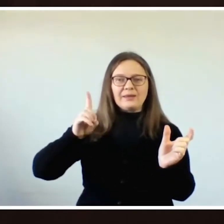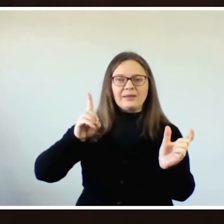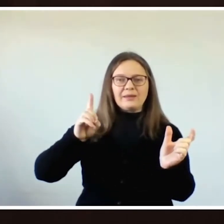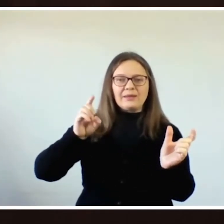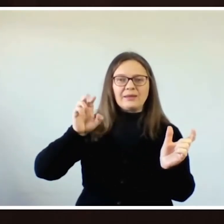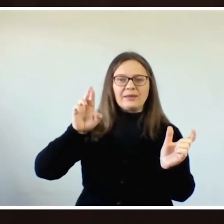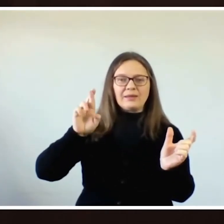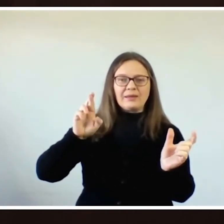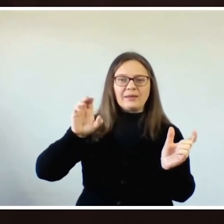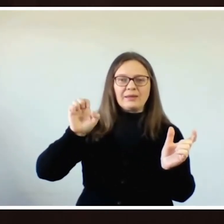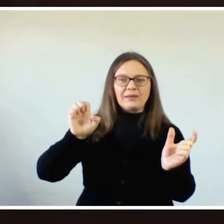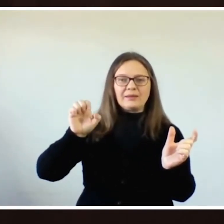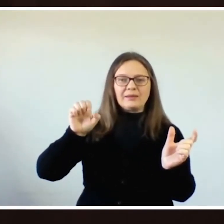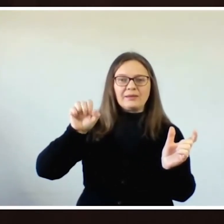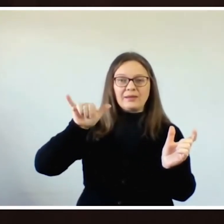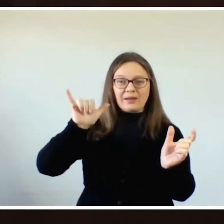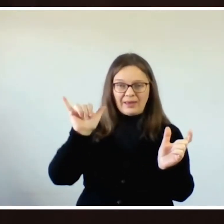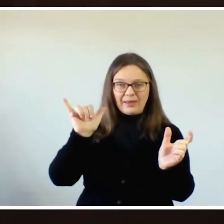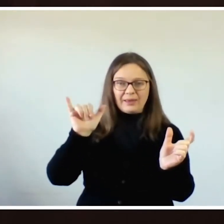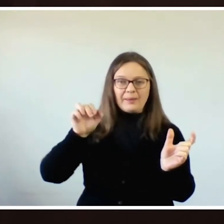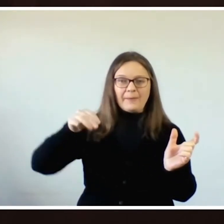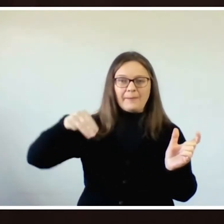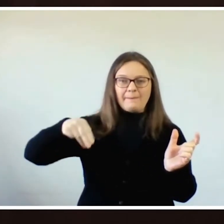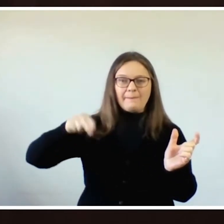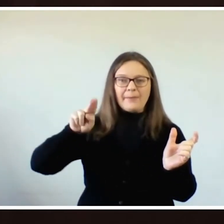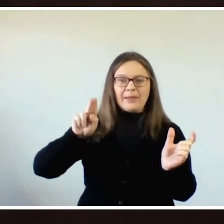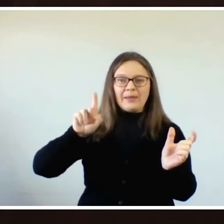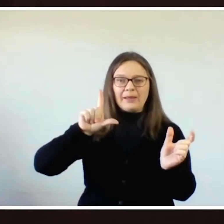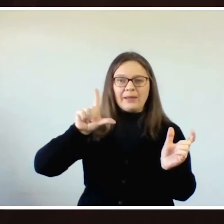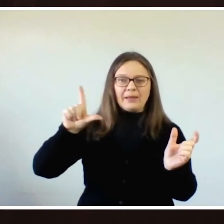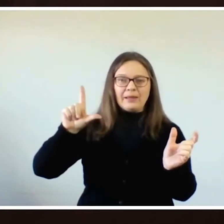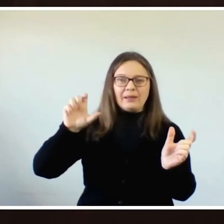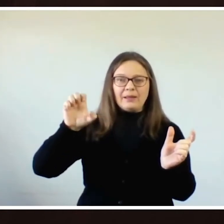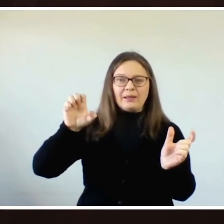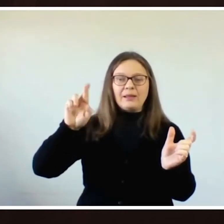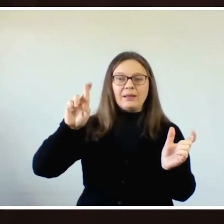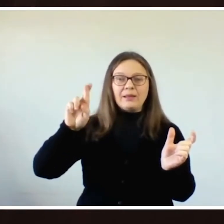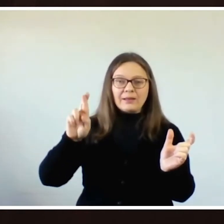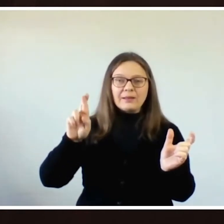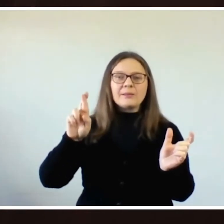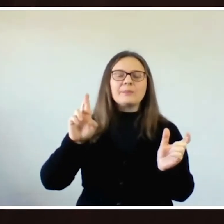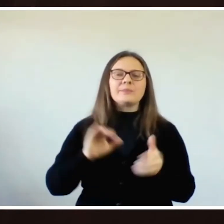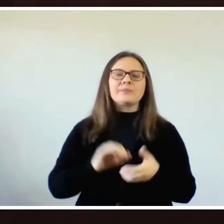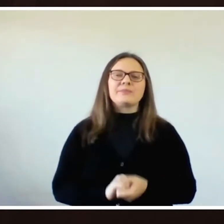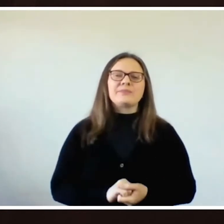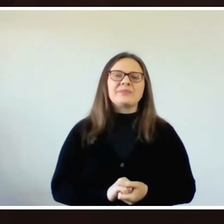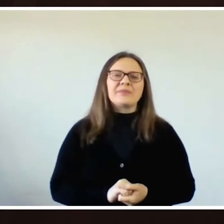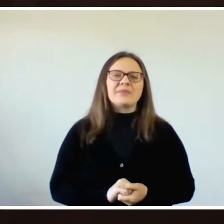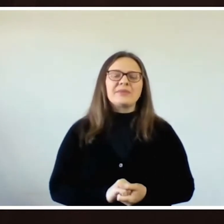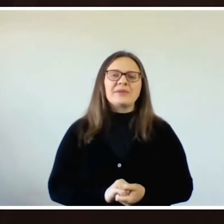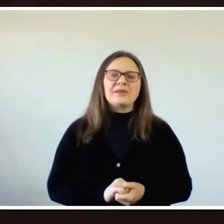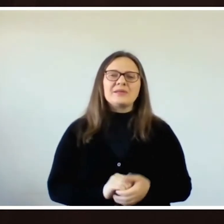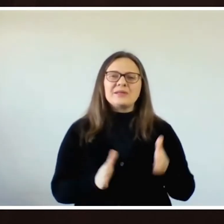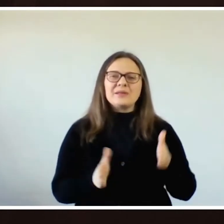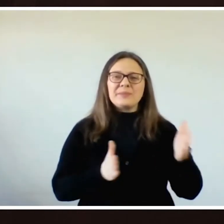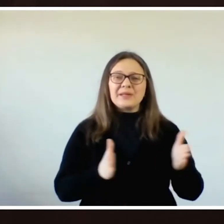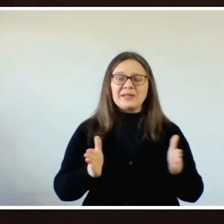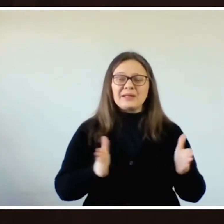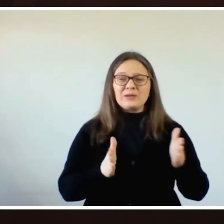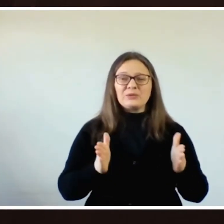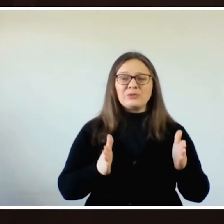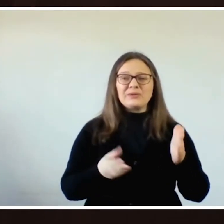genuíno pela paz, pela unidade e harmonia na igreja, e sobretudo um cuidado devido pela glória do